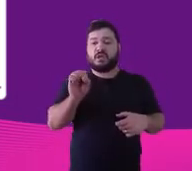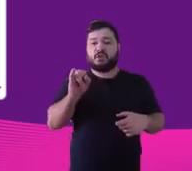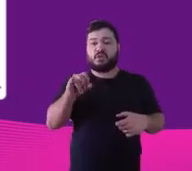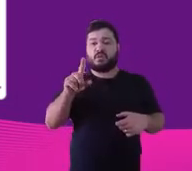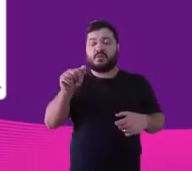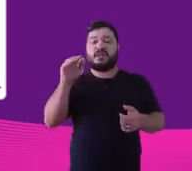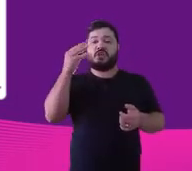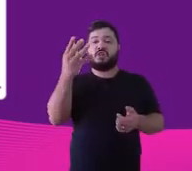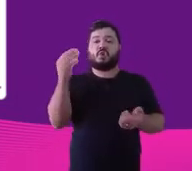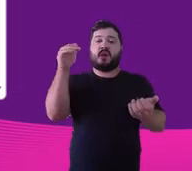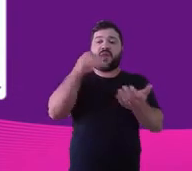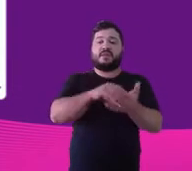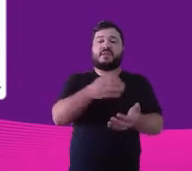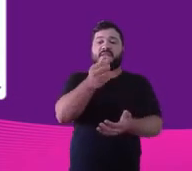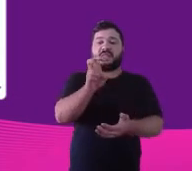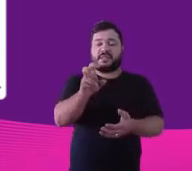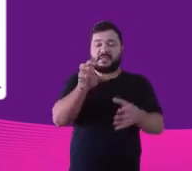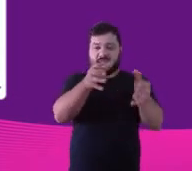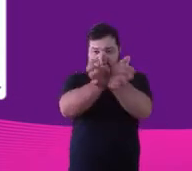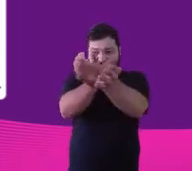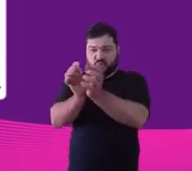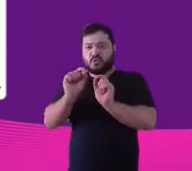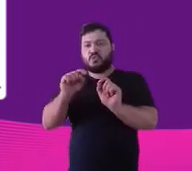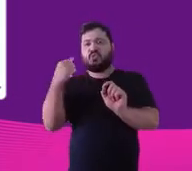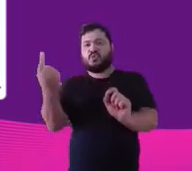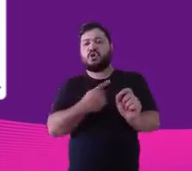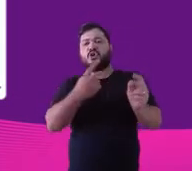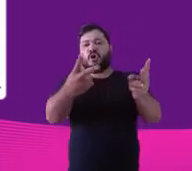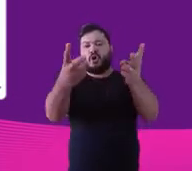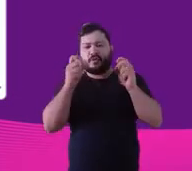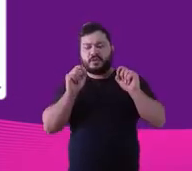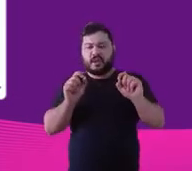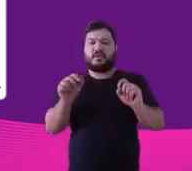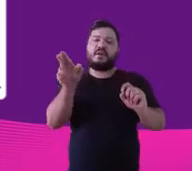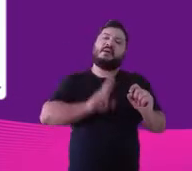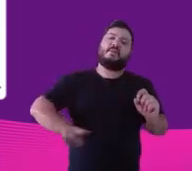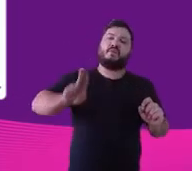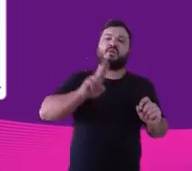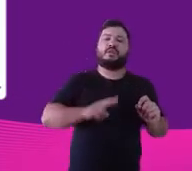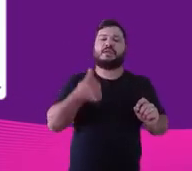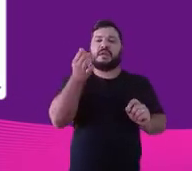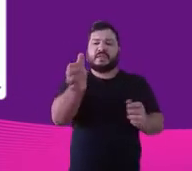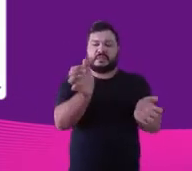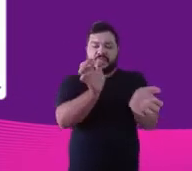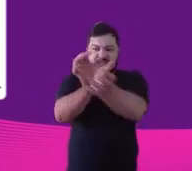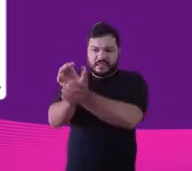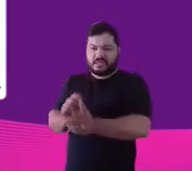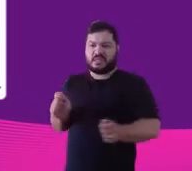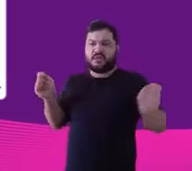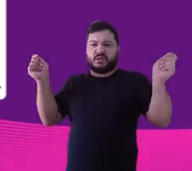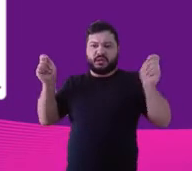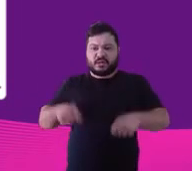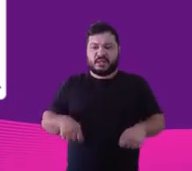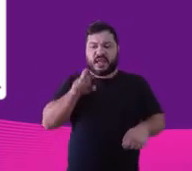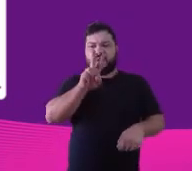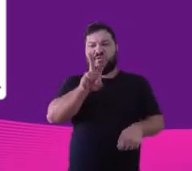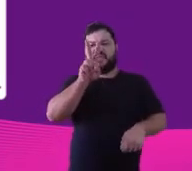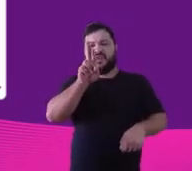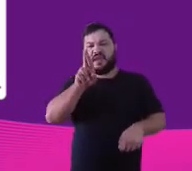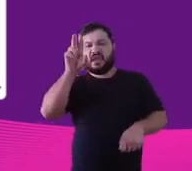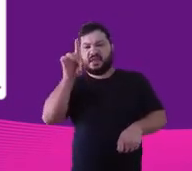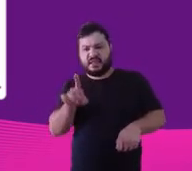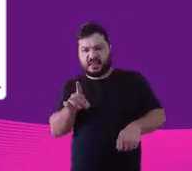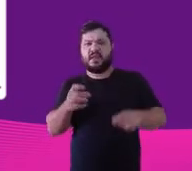dessa de quatro para seis círculos aqui aqui é utilizar seis círculos que se mostrou possível RD